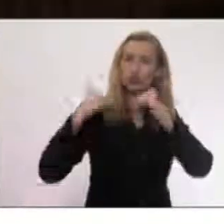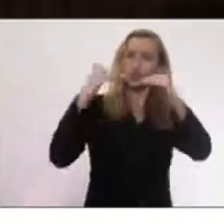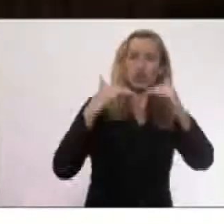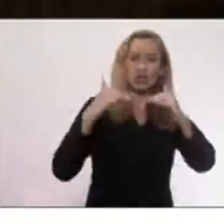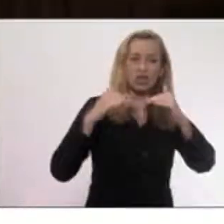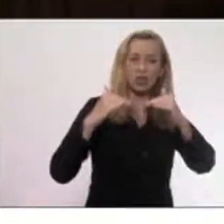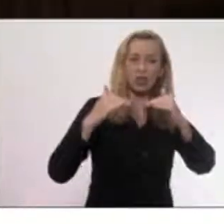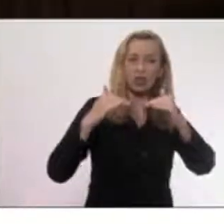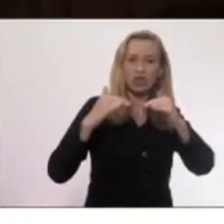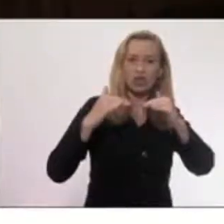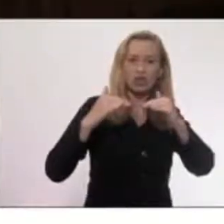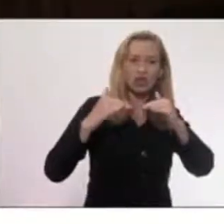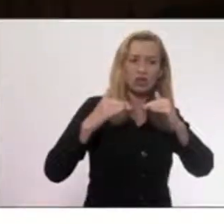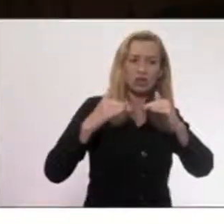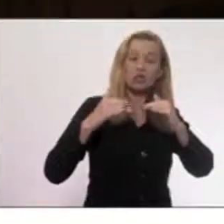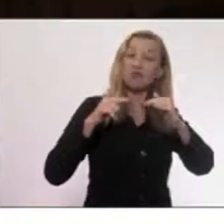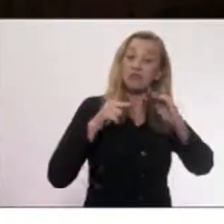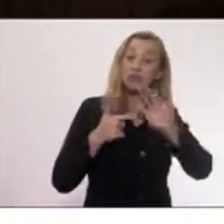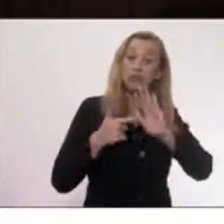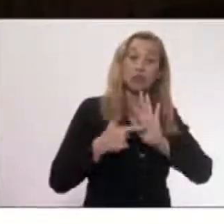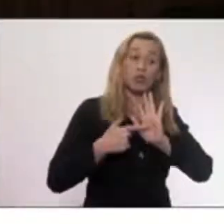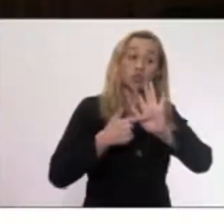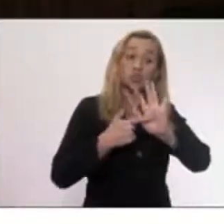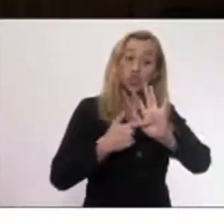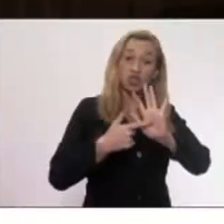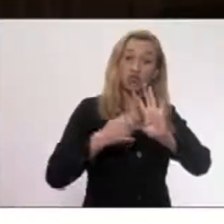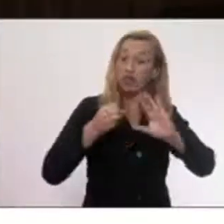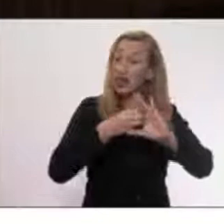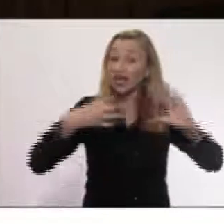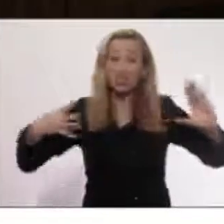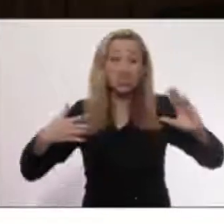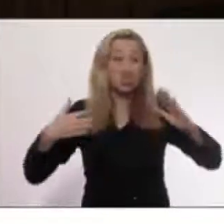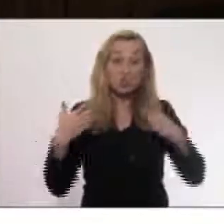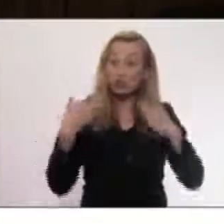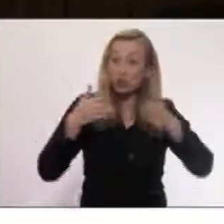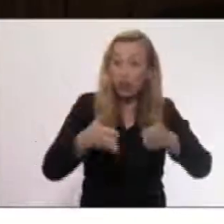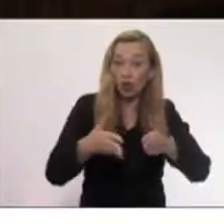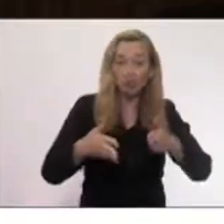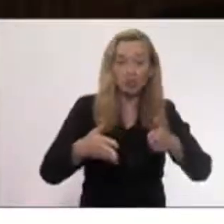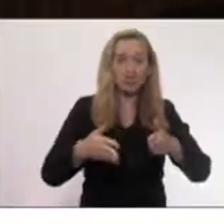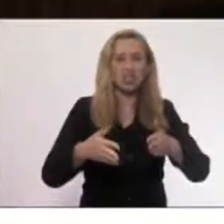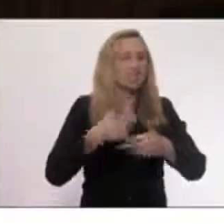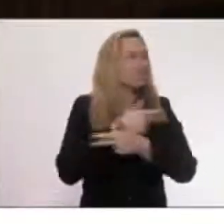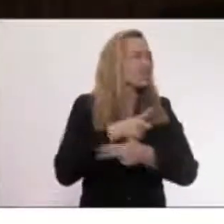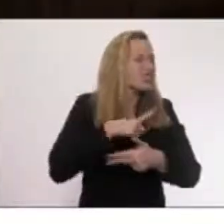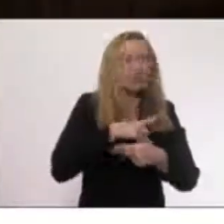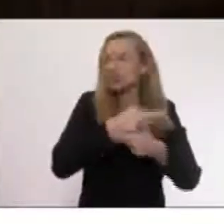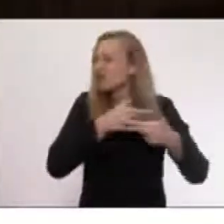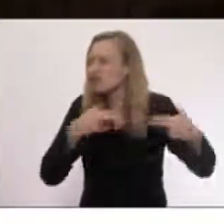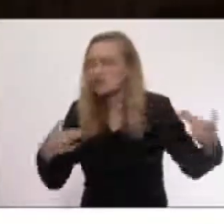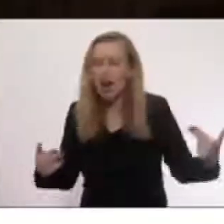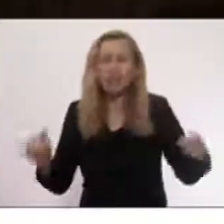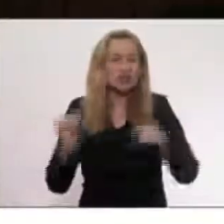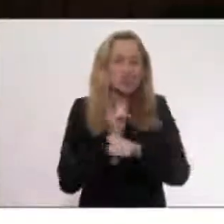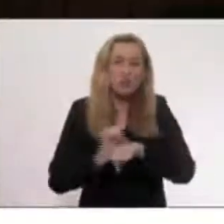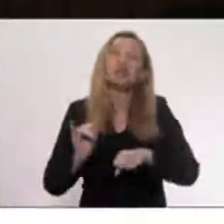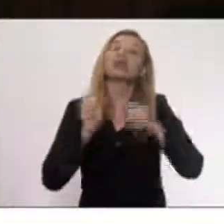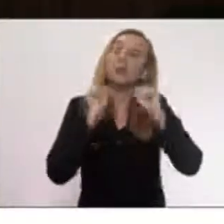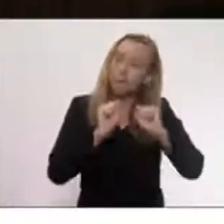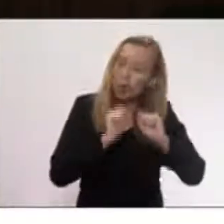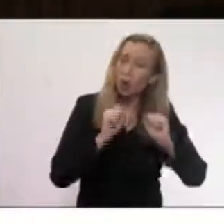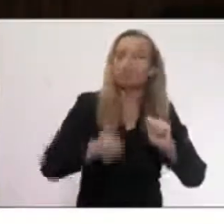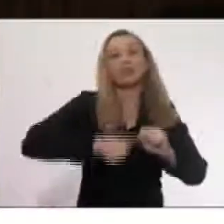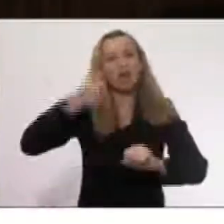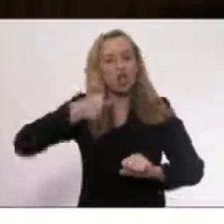vem colocando a excelência como uma característica central. É claro que nós temos diversos aspectos que podem melhorar na